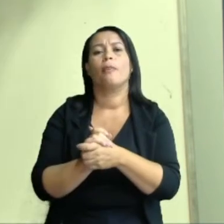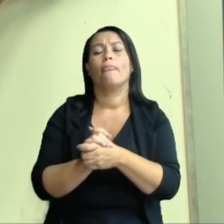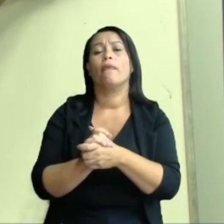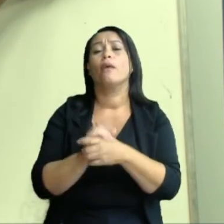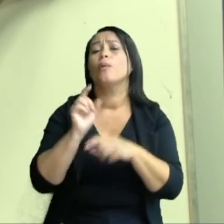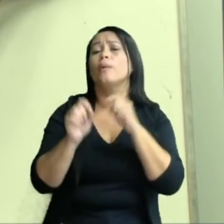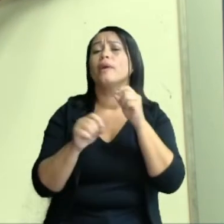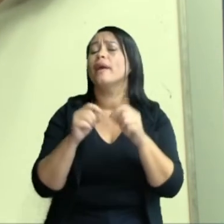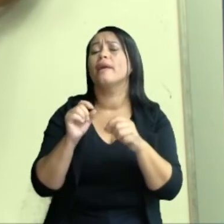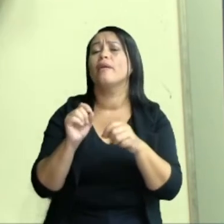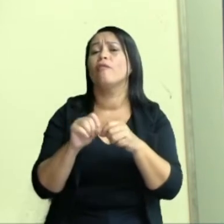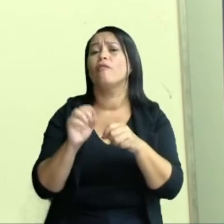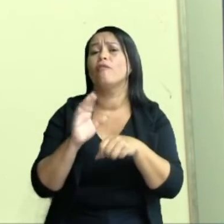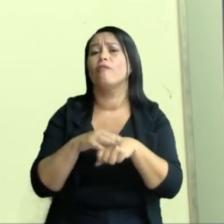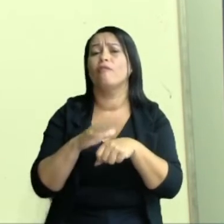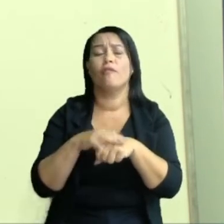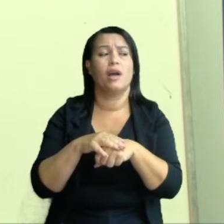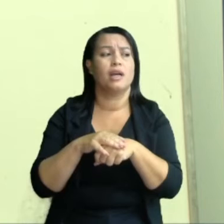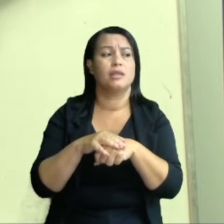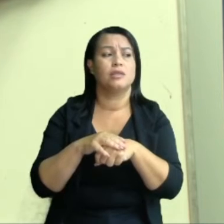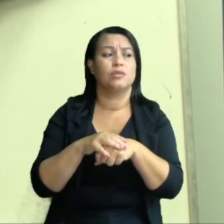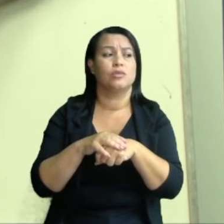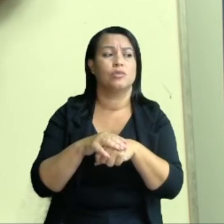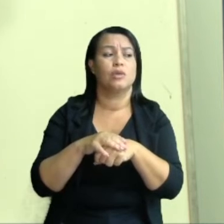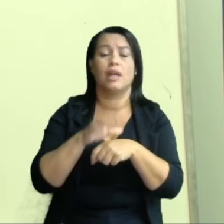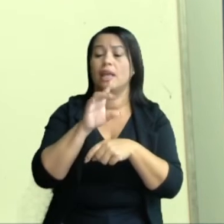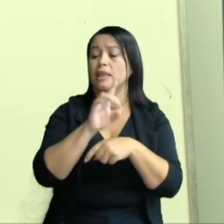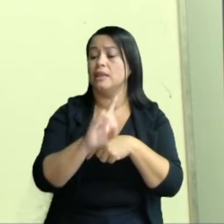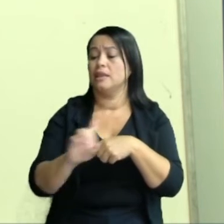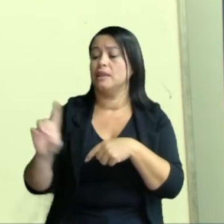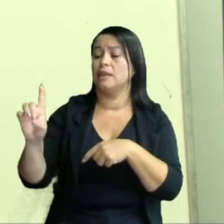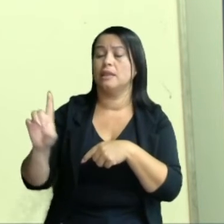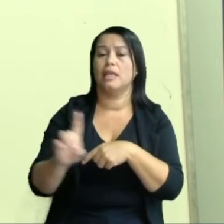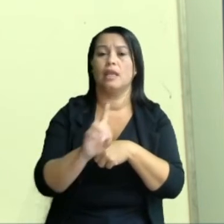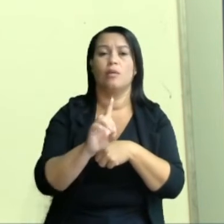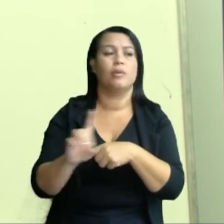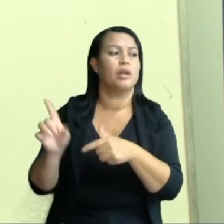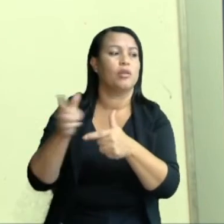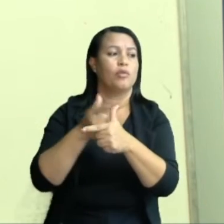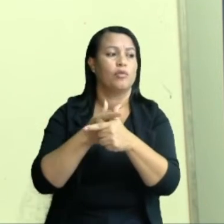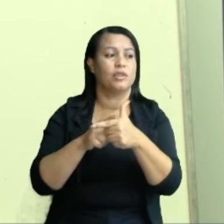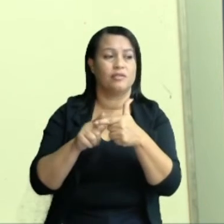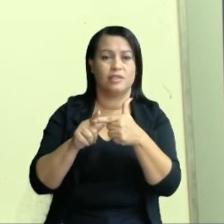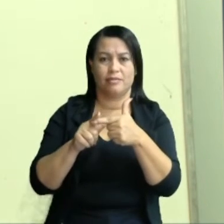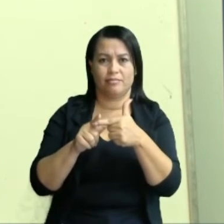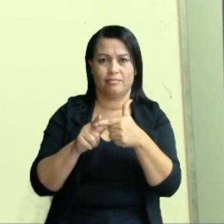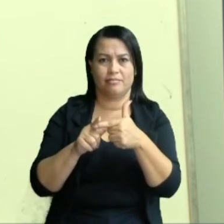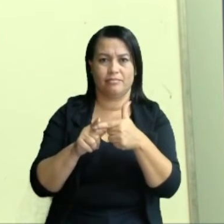eu faço? Denominador com denominador, eu vou dividir.